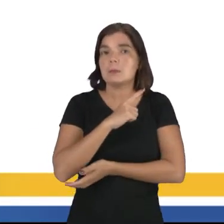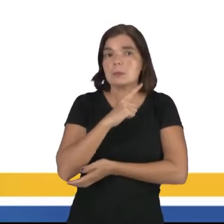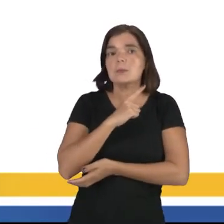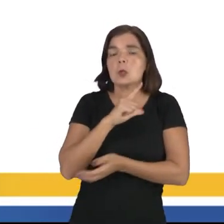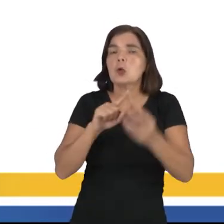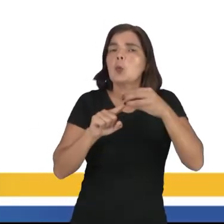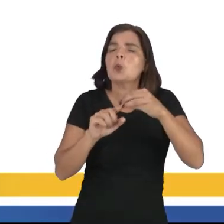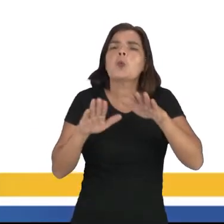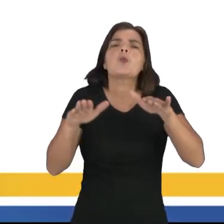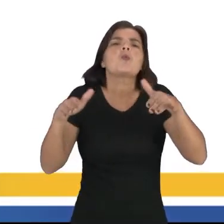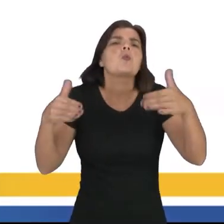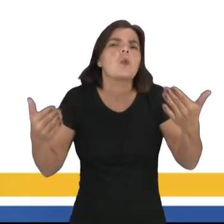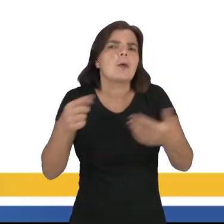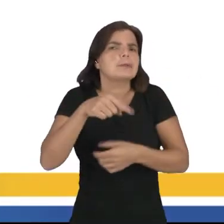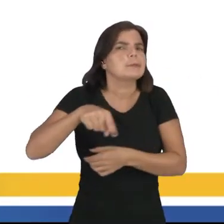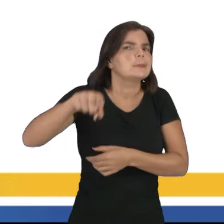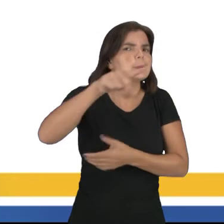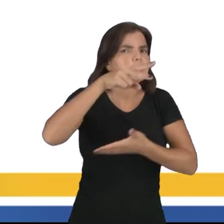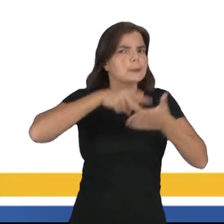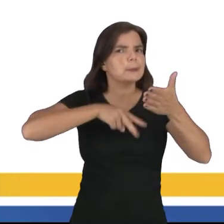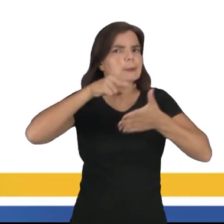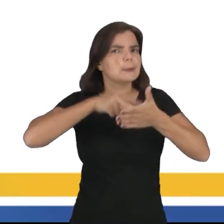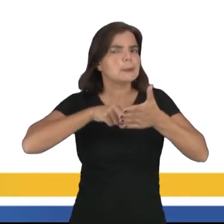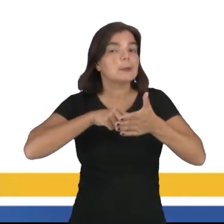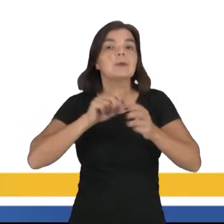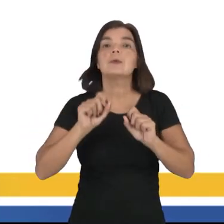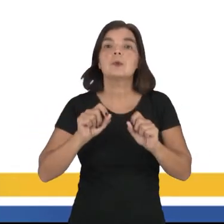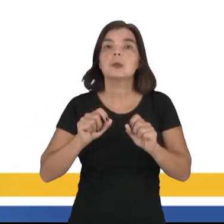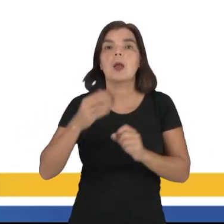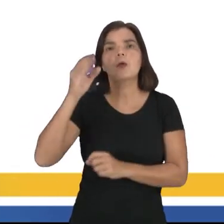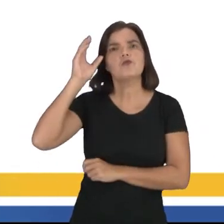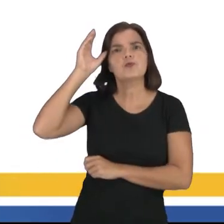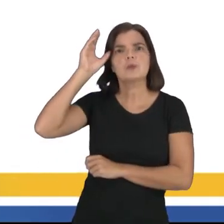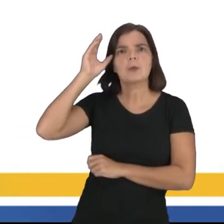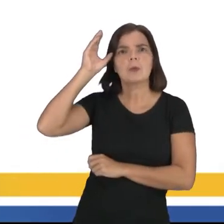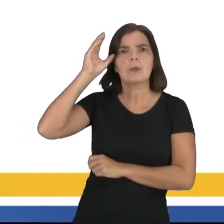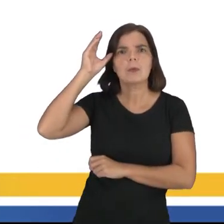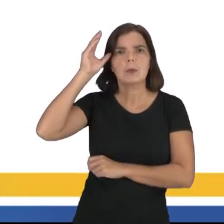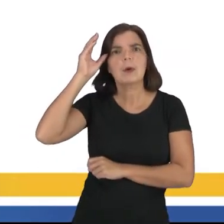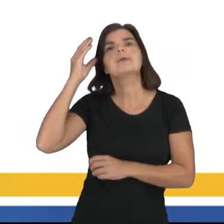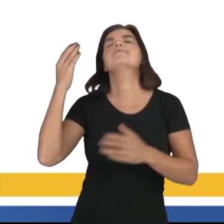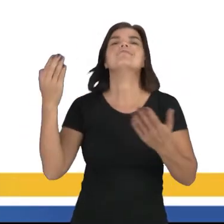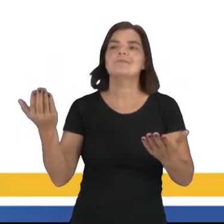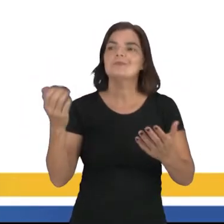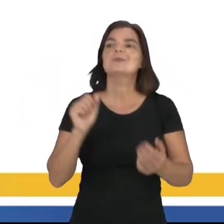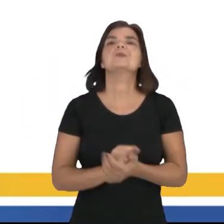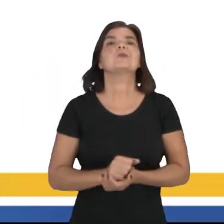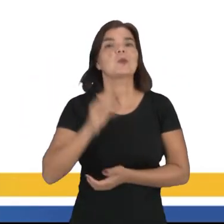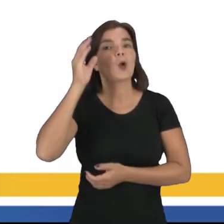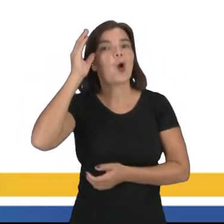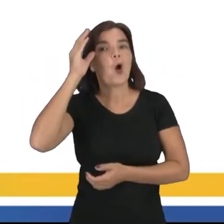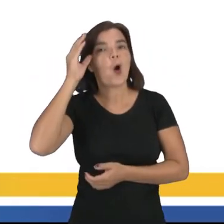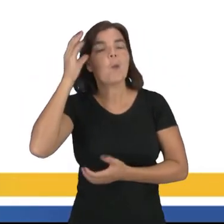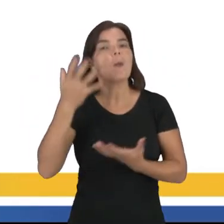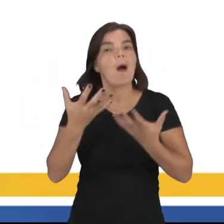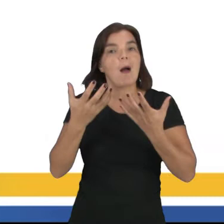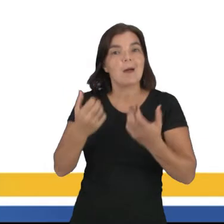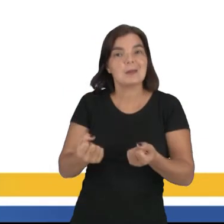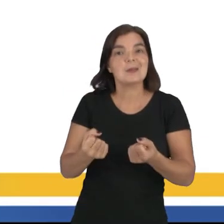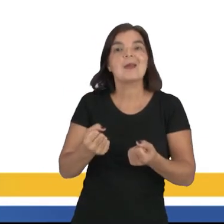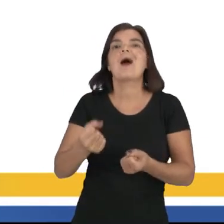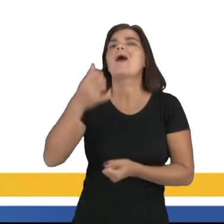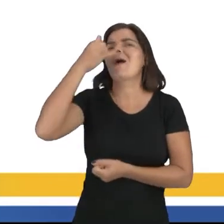a intenção de quê com você, leitor? Teve a intenção de te conscientizar a aderir a